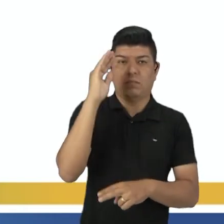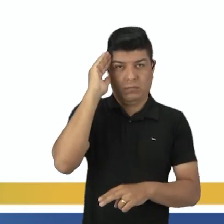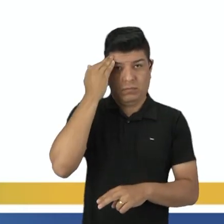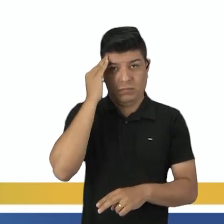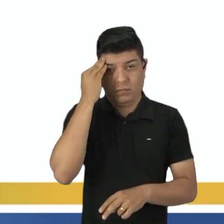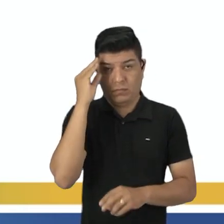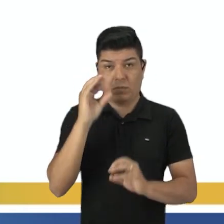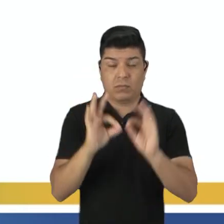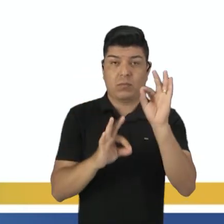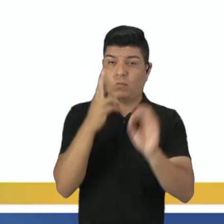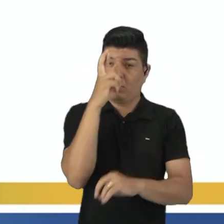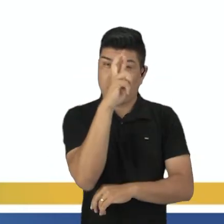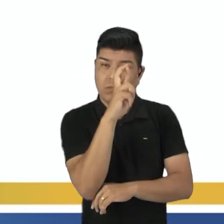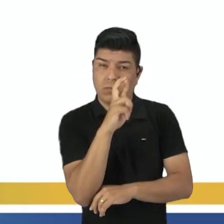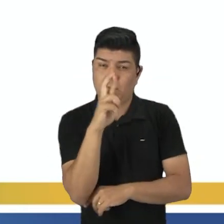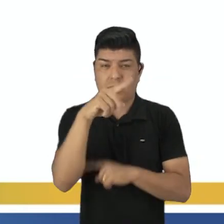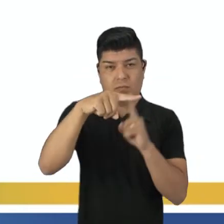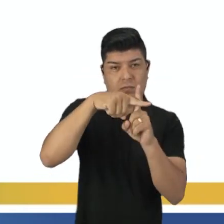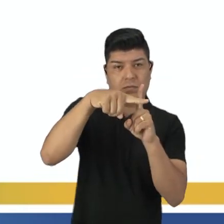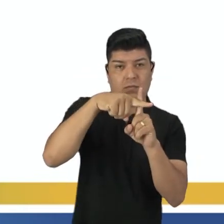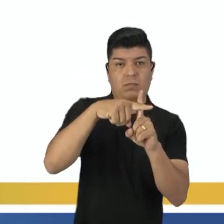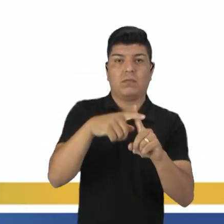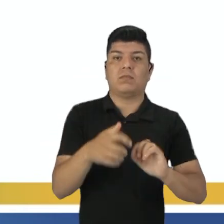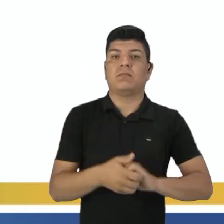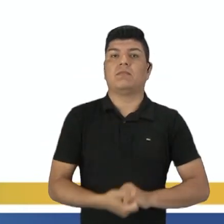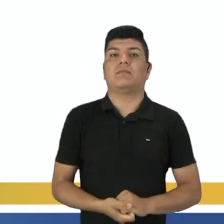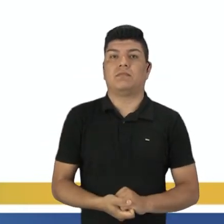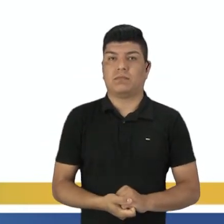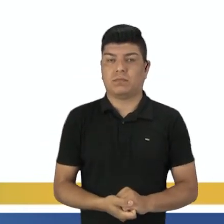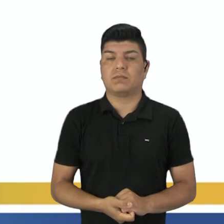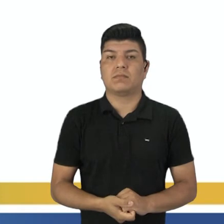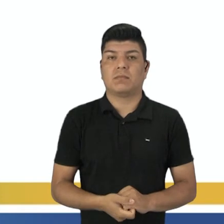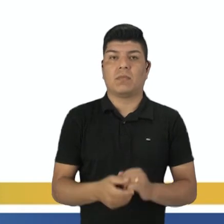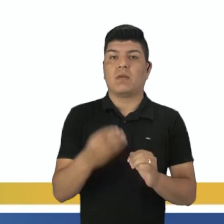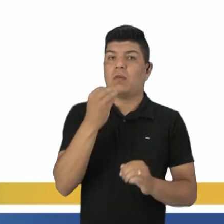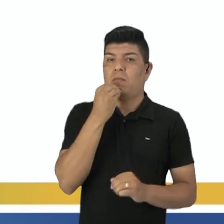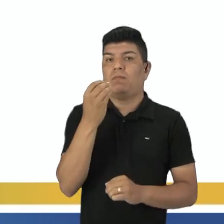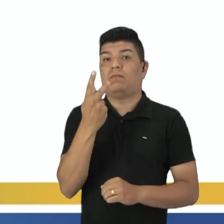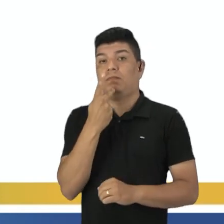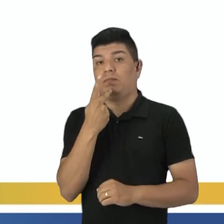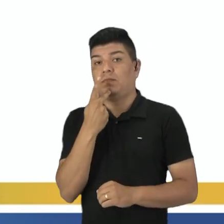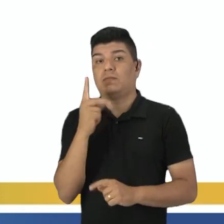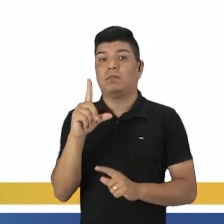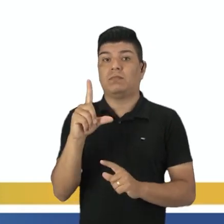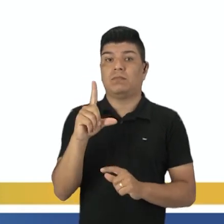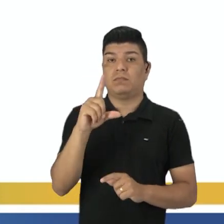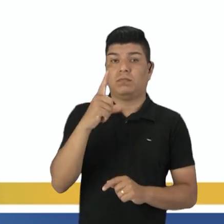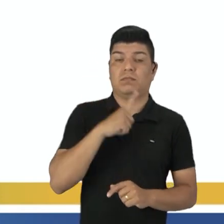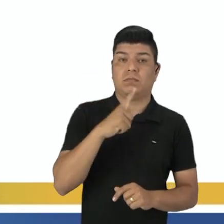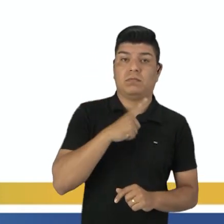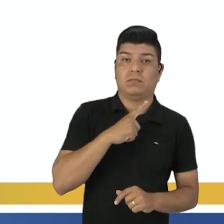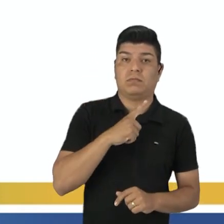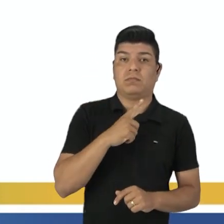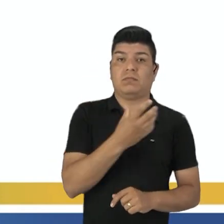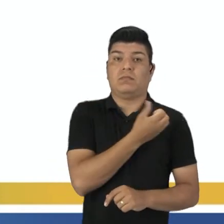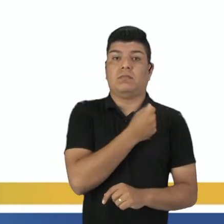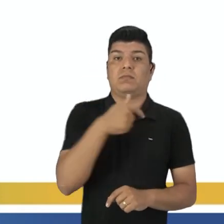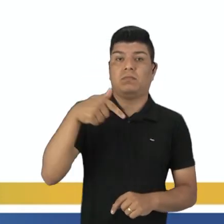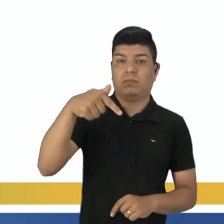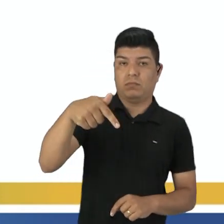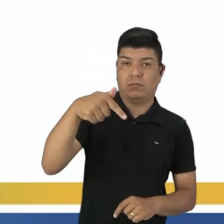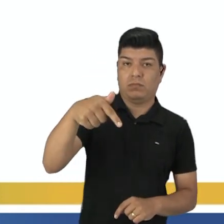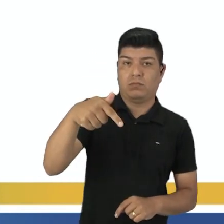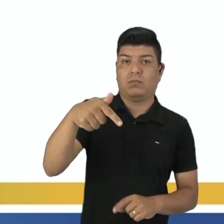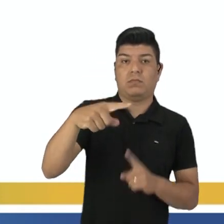como é que a gente observa essas somas, né? Então, a probabilidade, né, de sair um somatório 7 aí, observe que